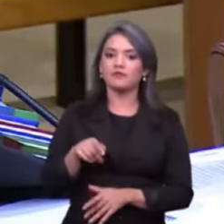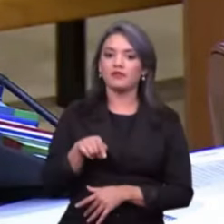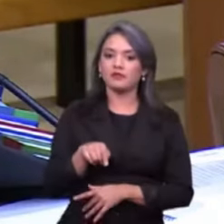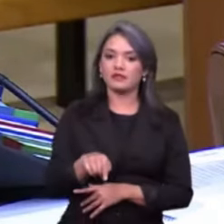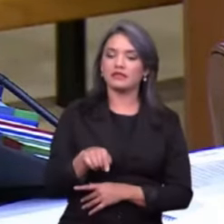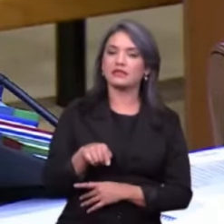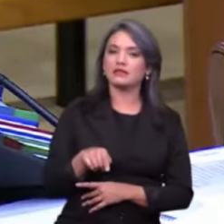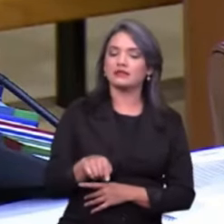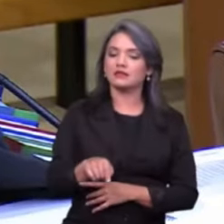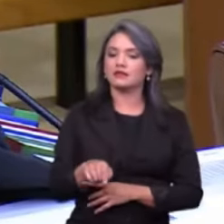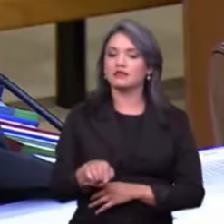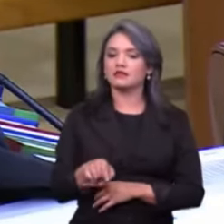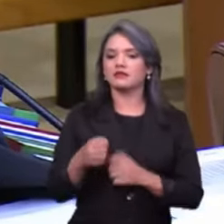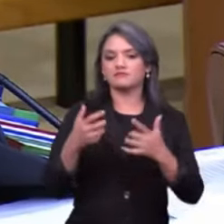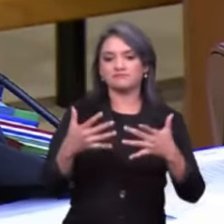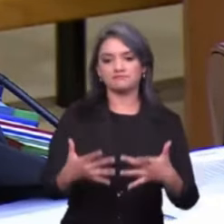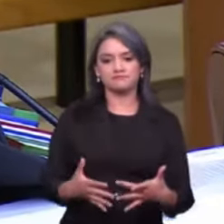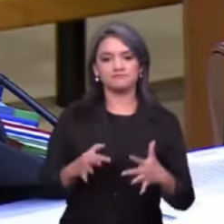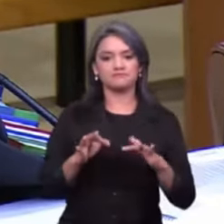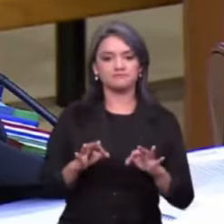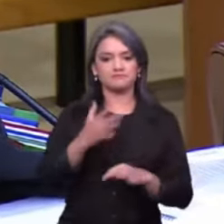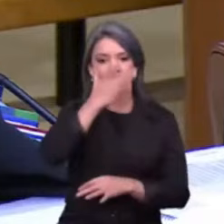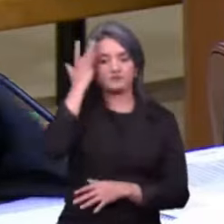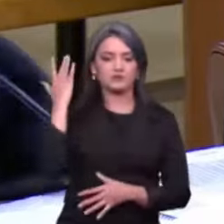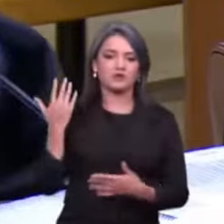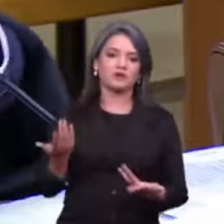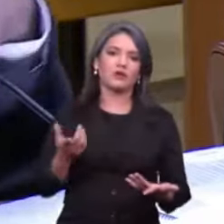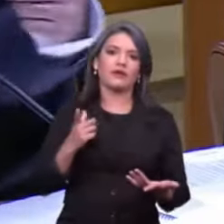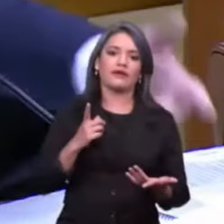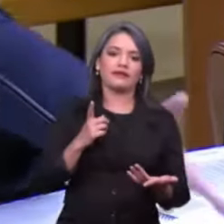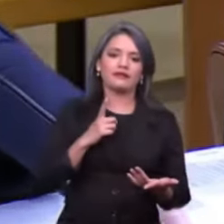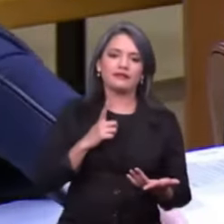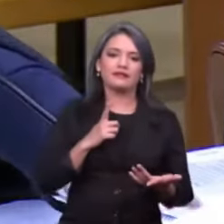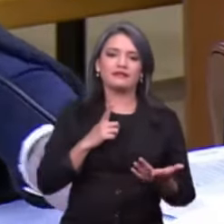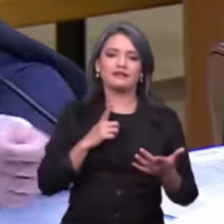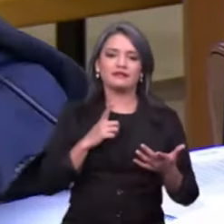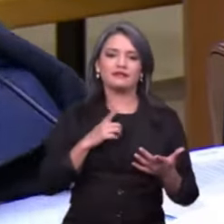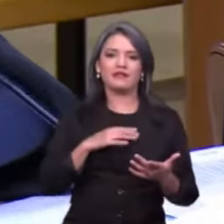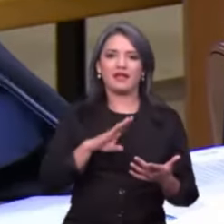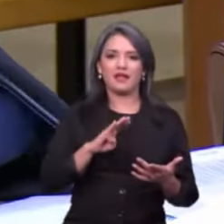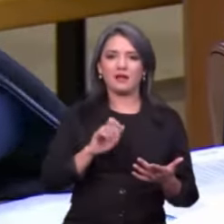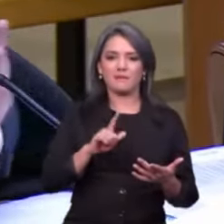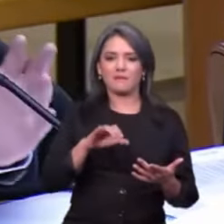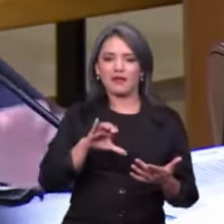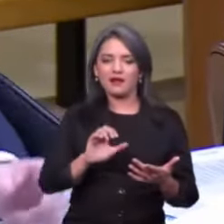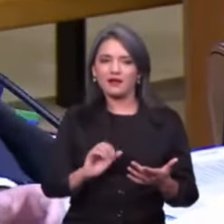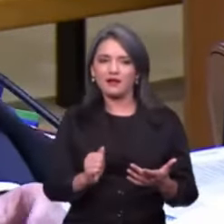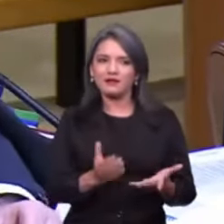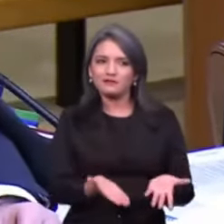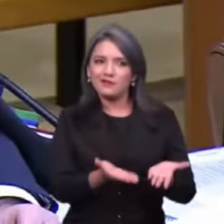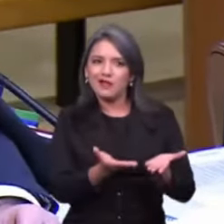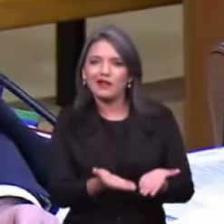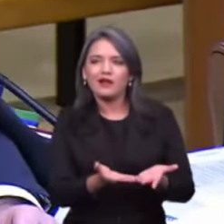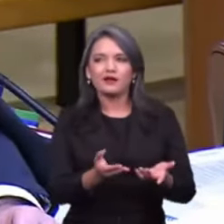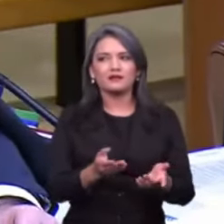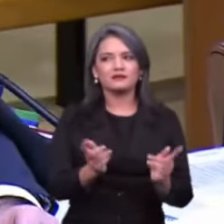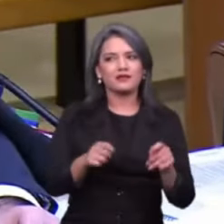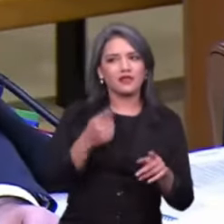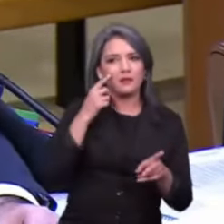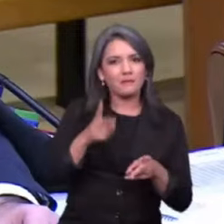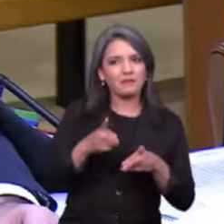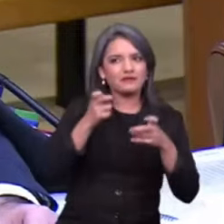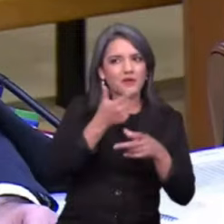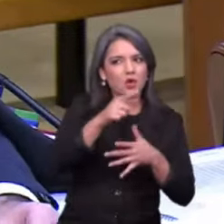autoridade. É aquilo que a gente já conversou. Tem balança, está vendendo, não está vendendo.